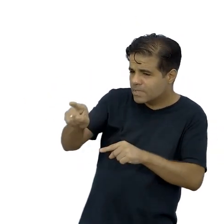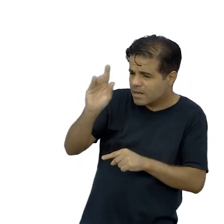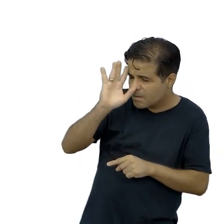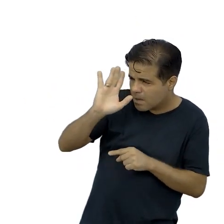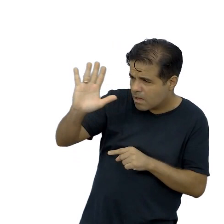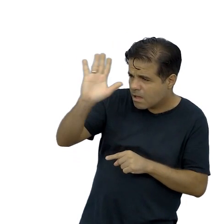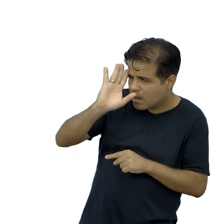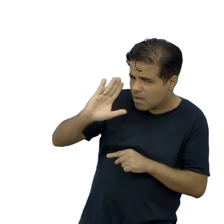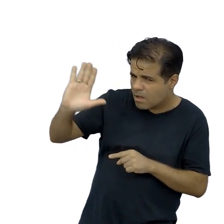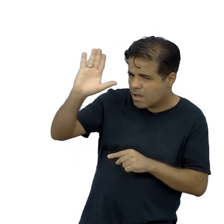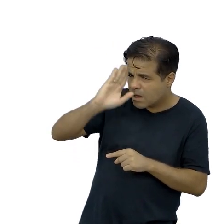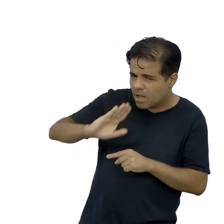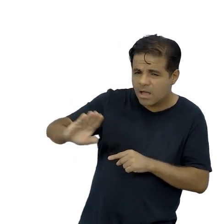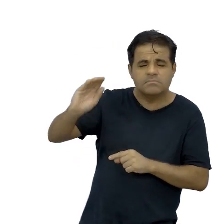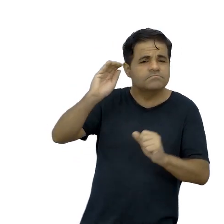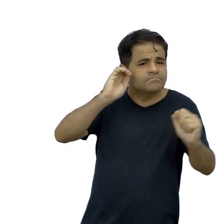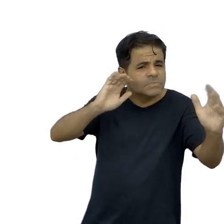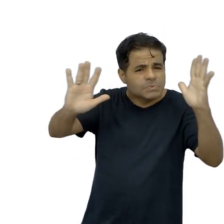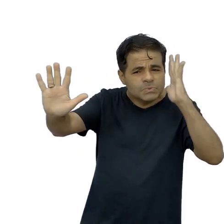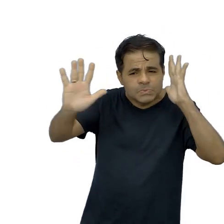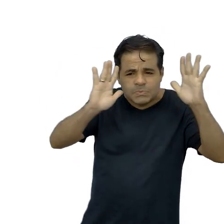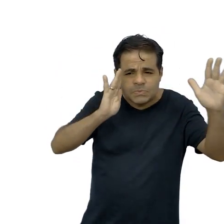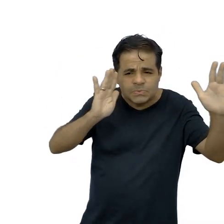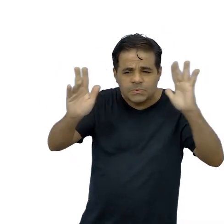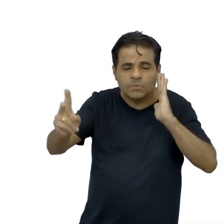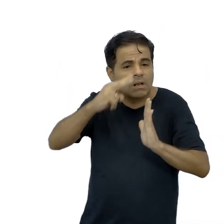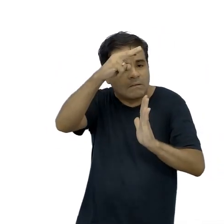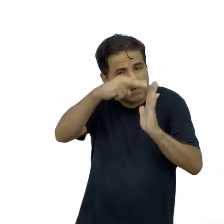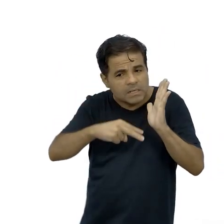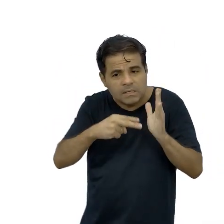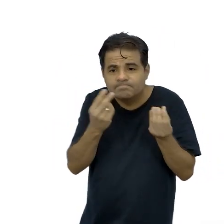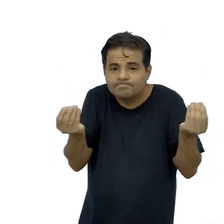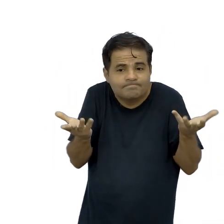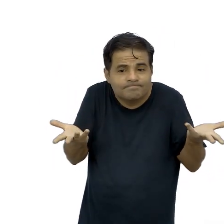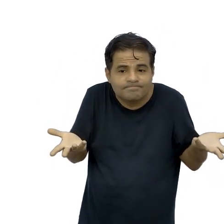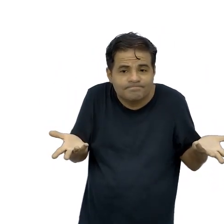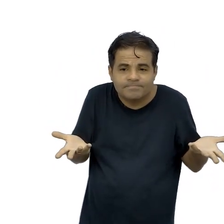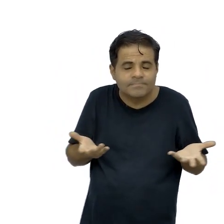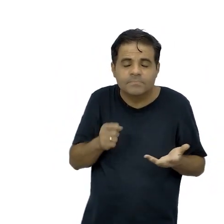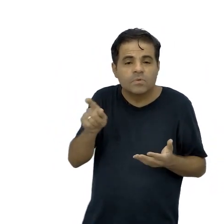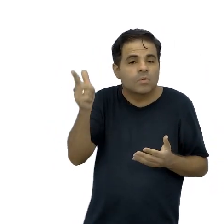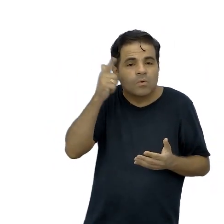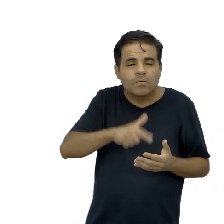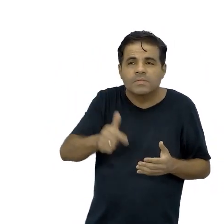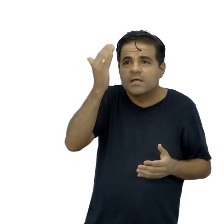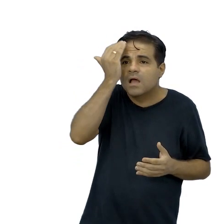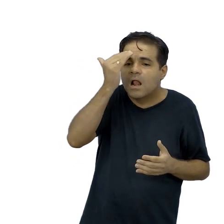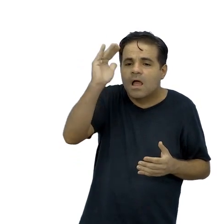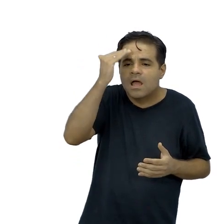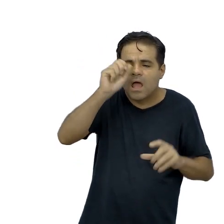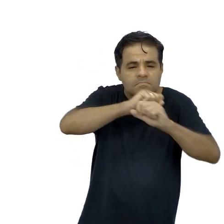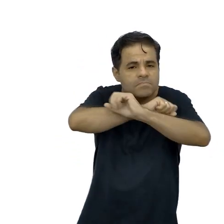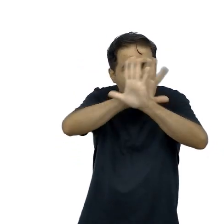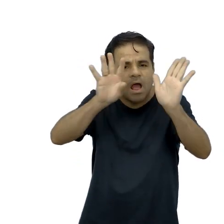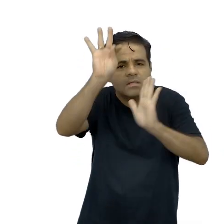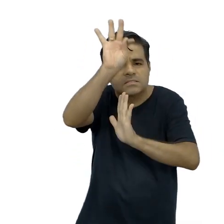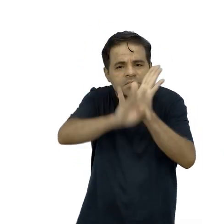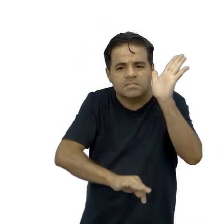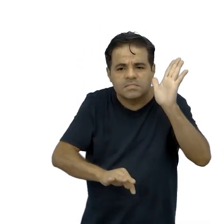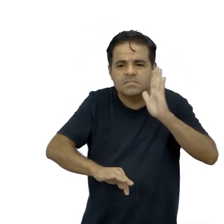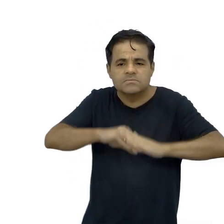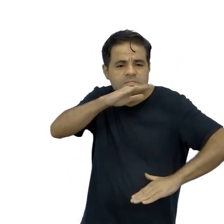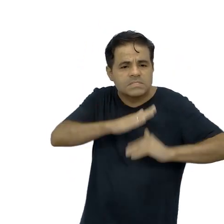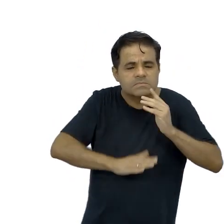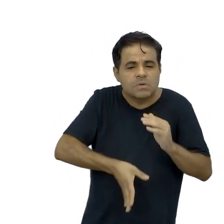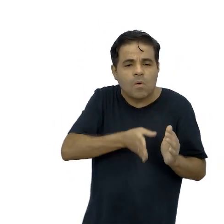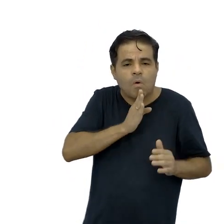e imaginar aquilo que vai ser lido, não é? E compreender o texto, dominar o